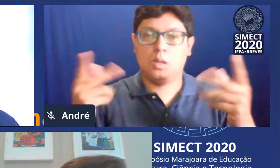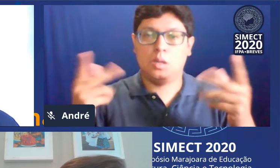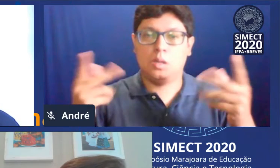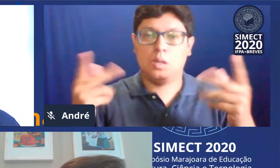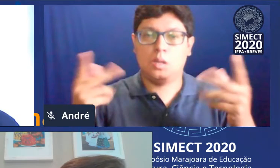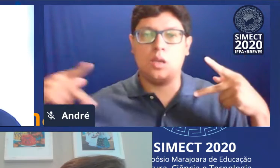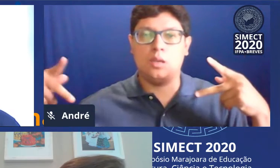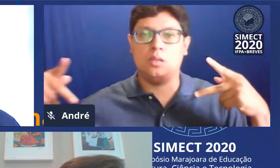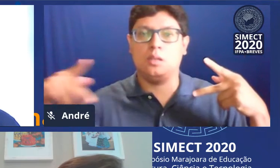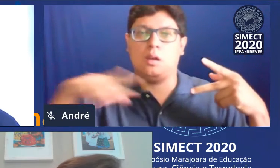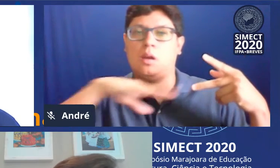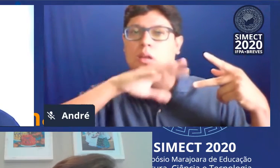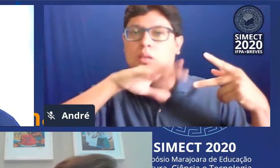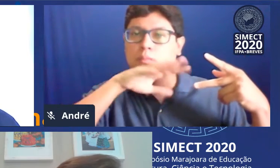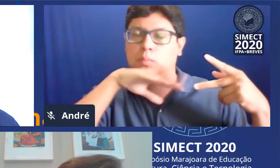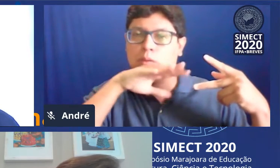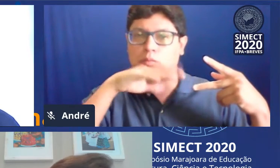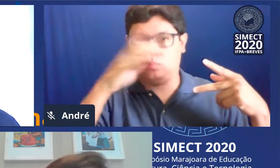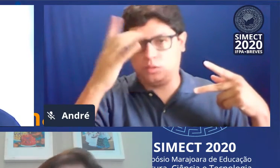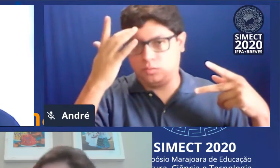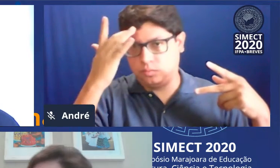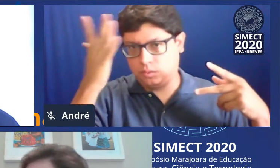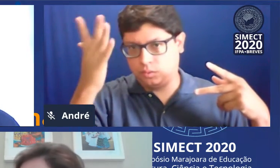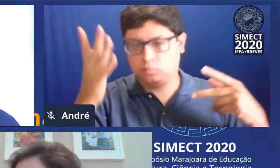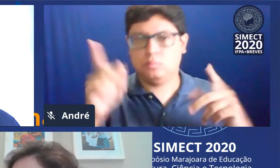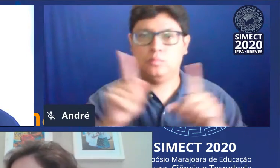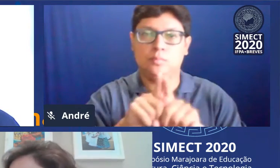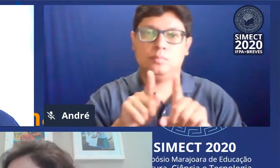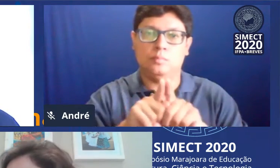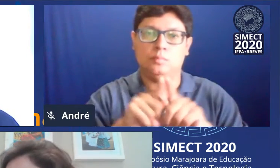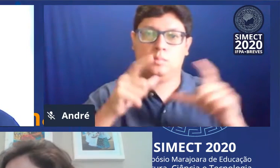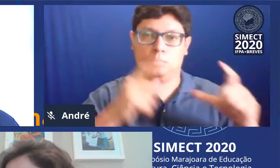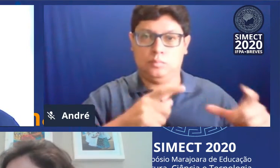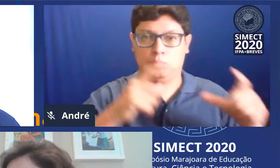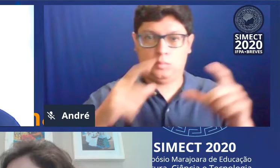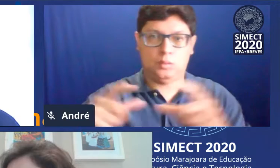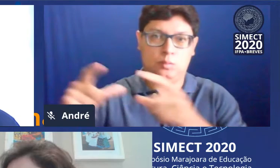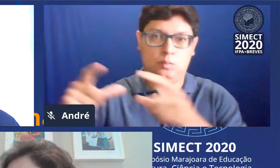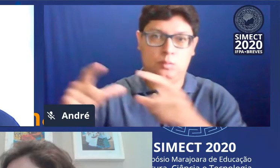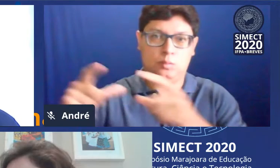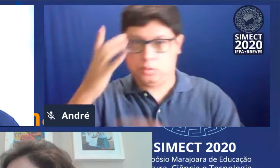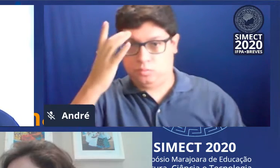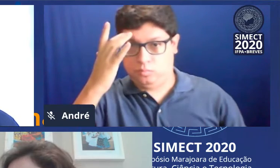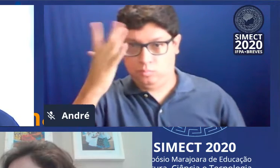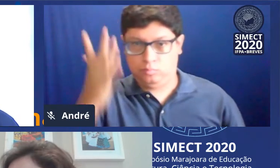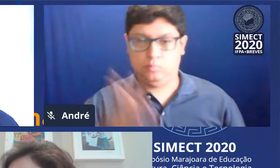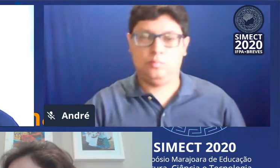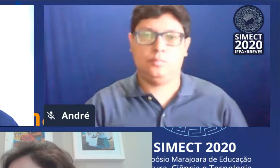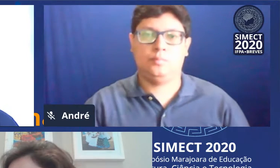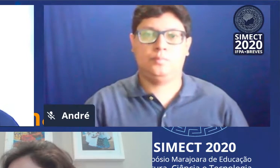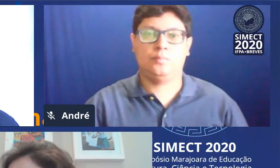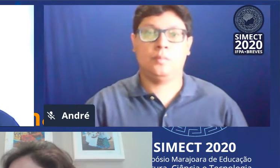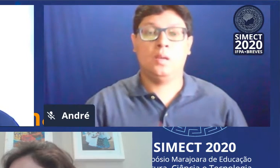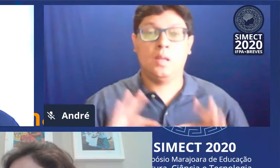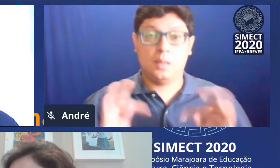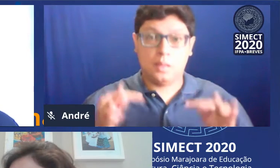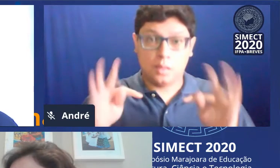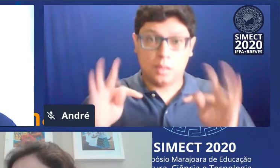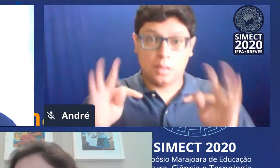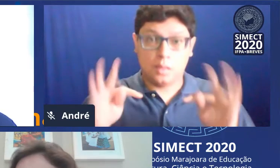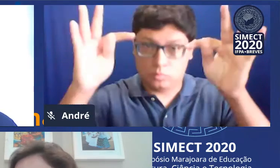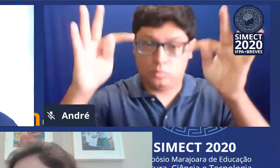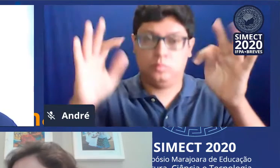lucratividade. A tecnologia de cultivo é uma demanda para o seu desenvolvimento, em que o